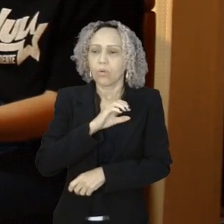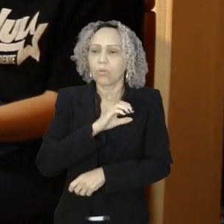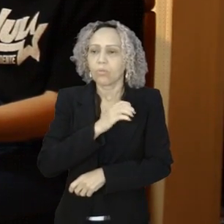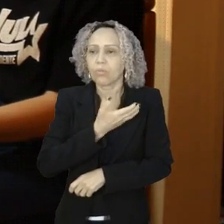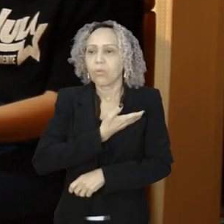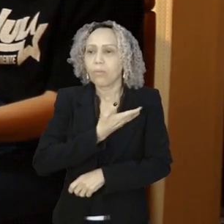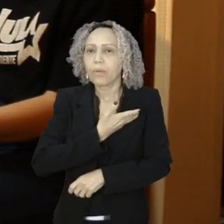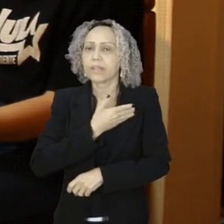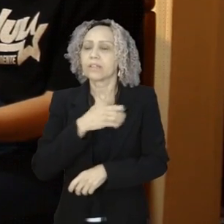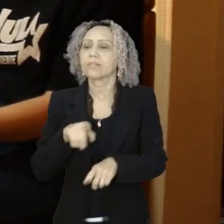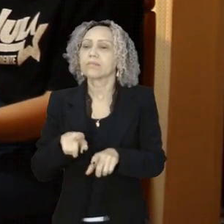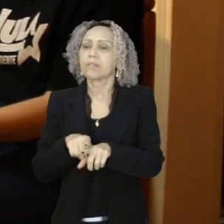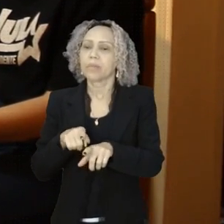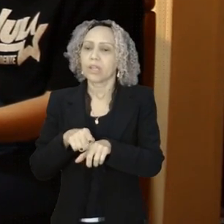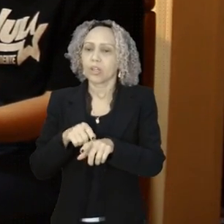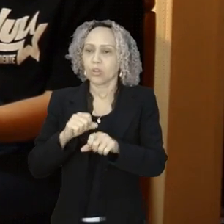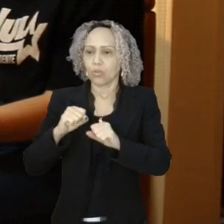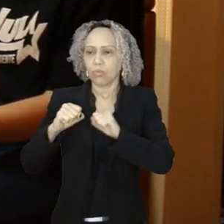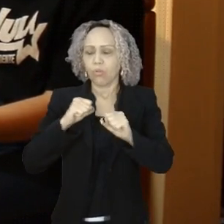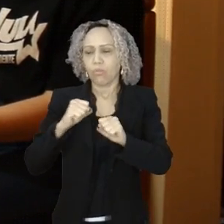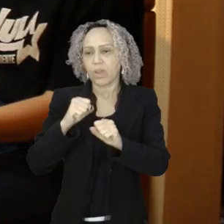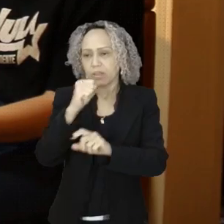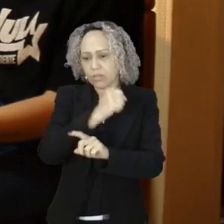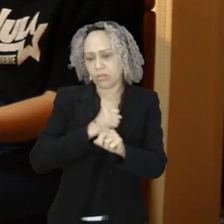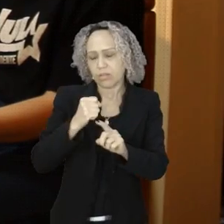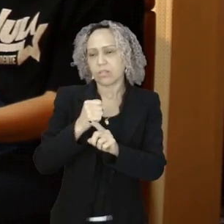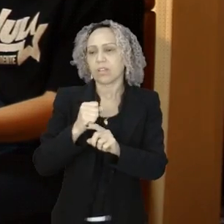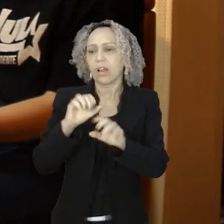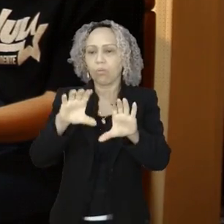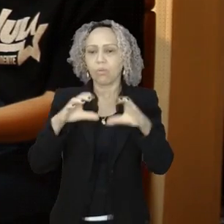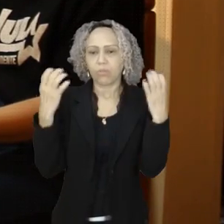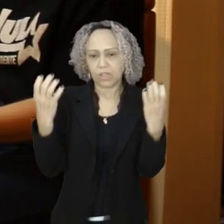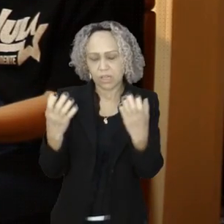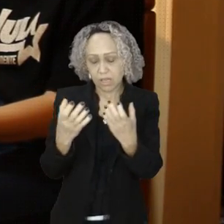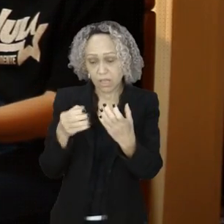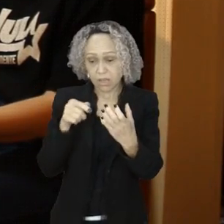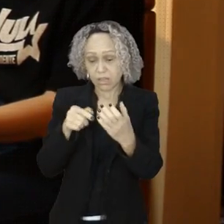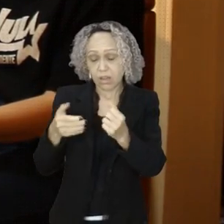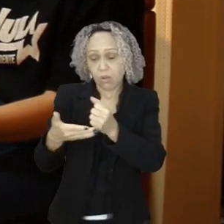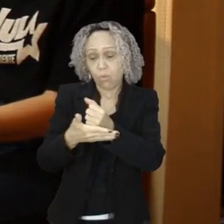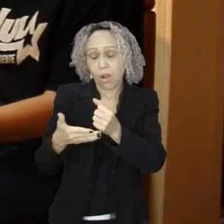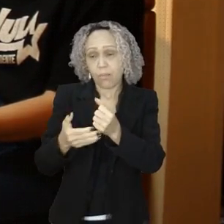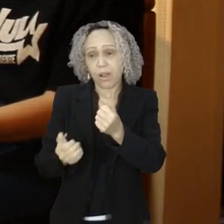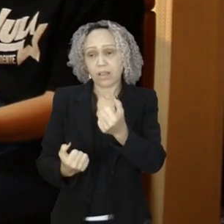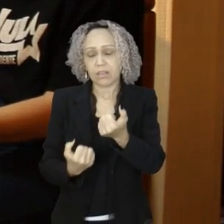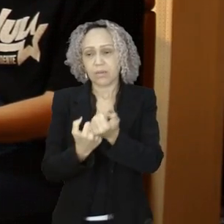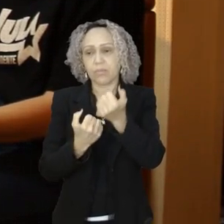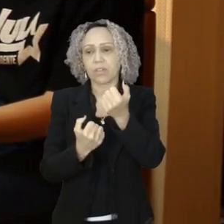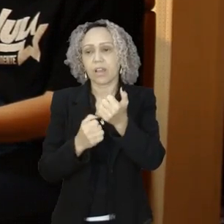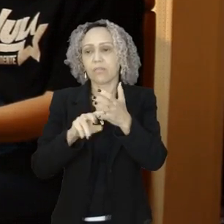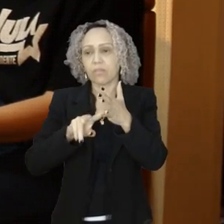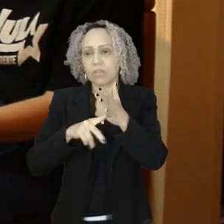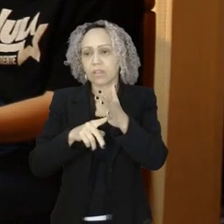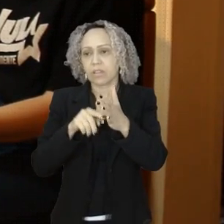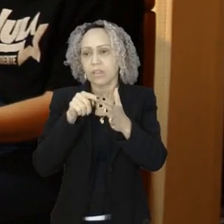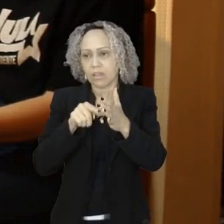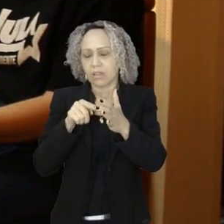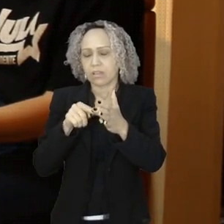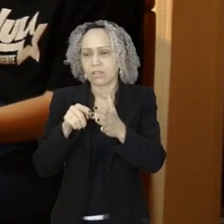do movimento social comunitário, uma base das oposições sindicais aqui, particularmente da